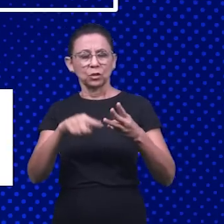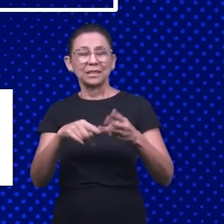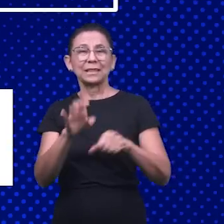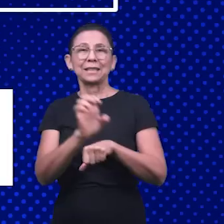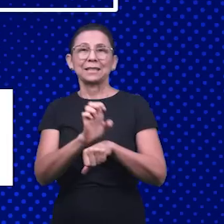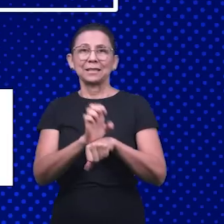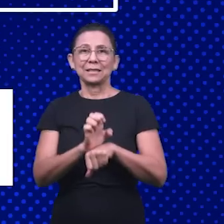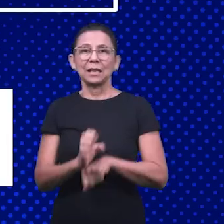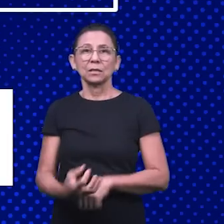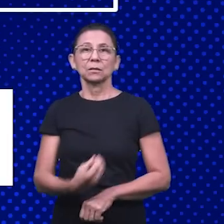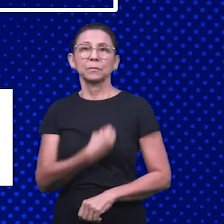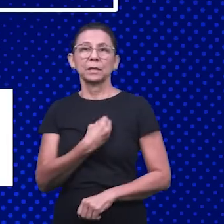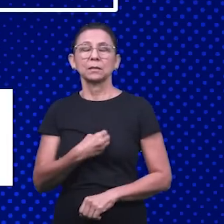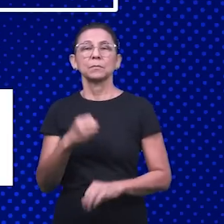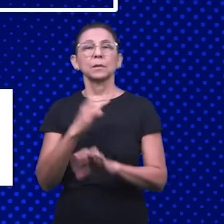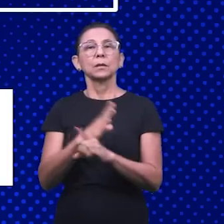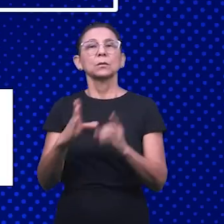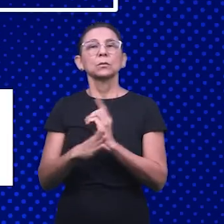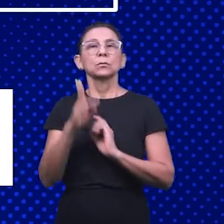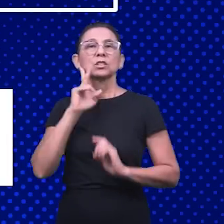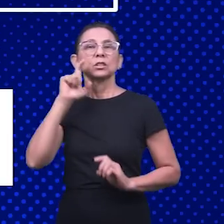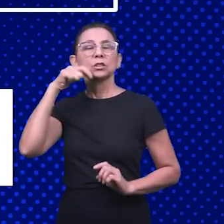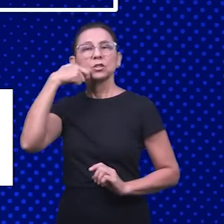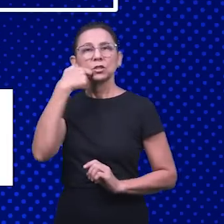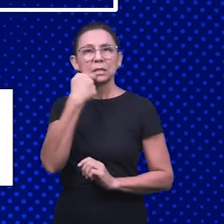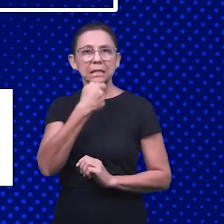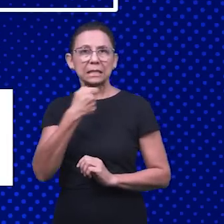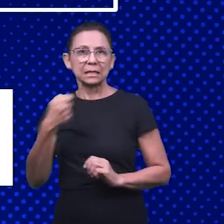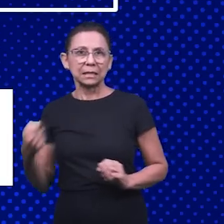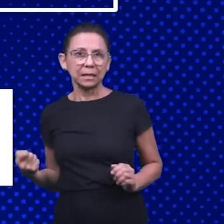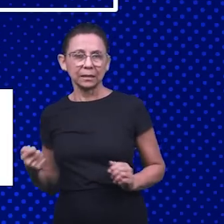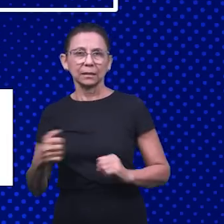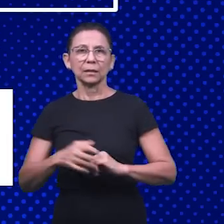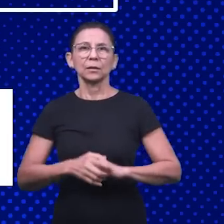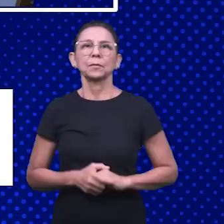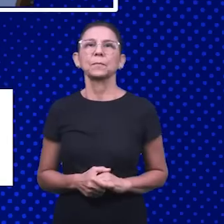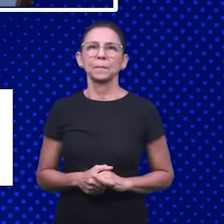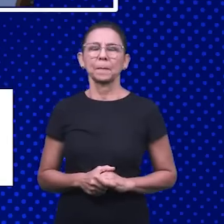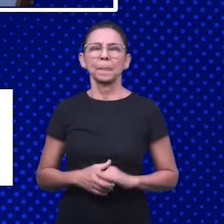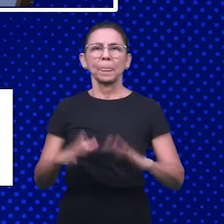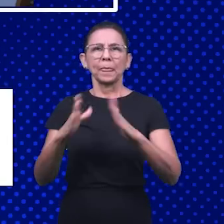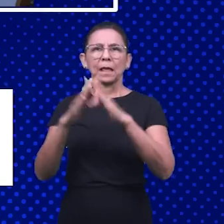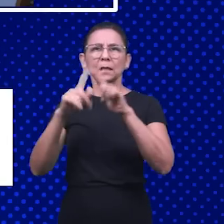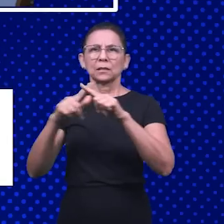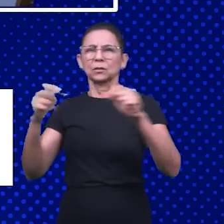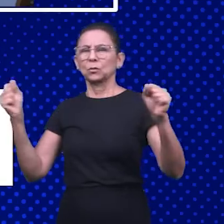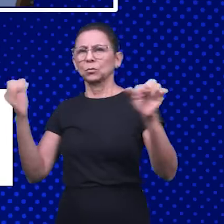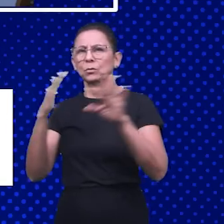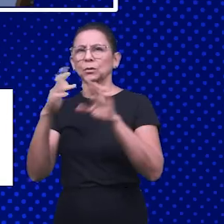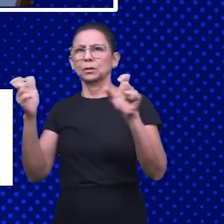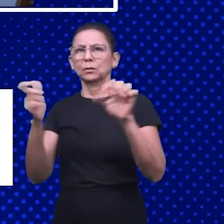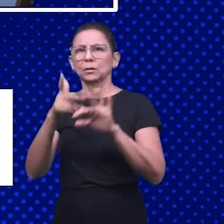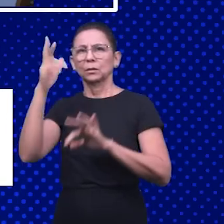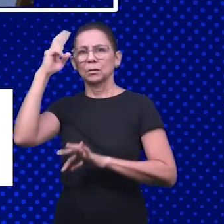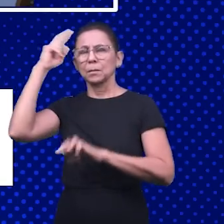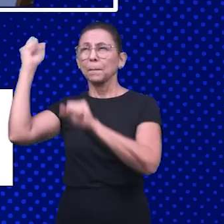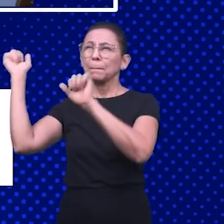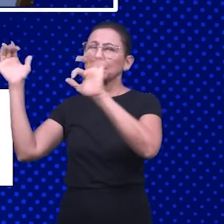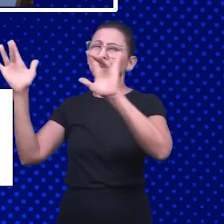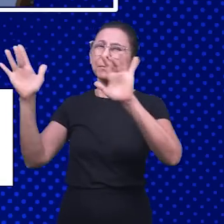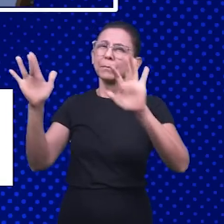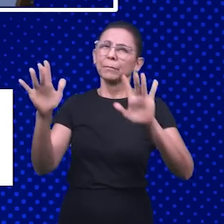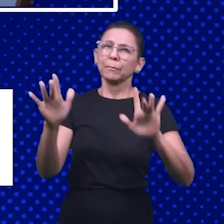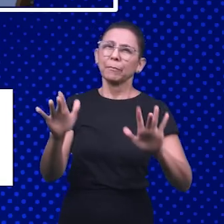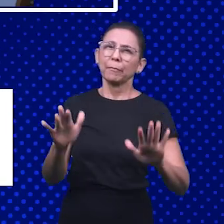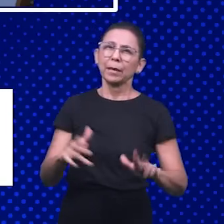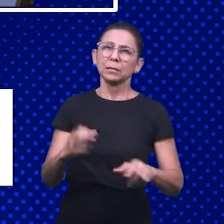Geórgia participaram de um culto de ceia na região metropolitana de Atlanta, na Geórgia. A igreja glorificou o Senhor pelas bênçãos concedidas e